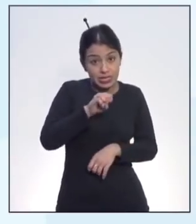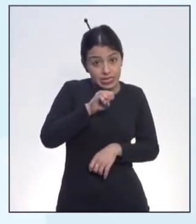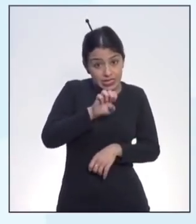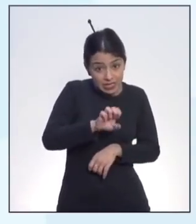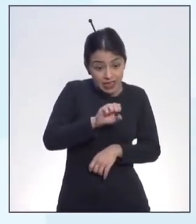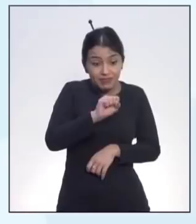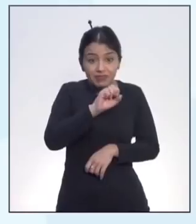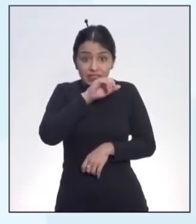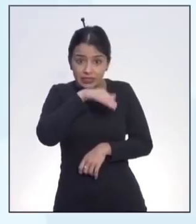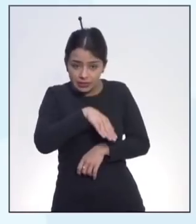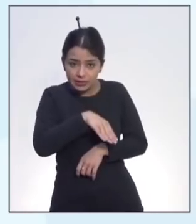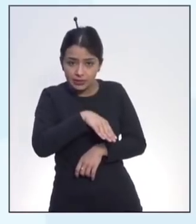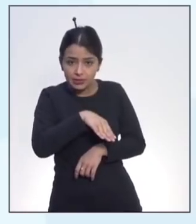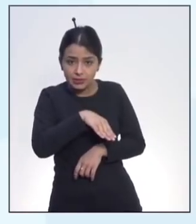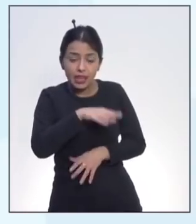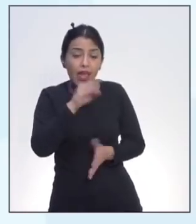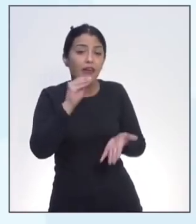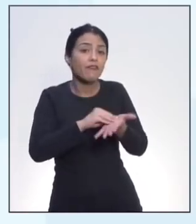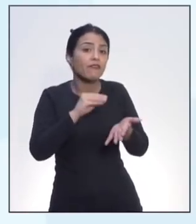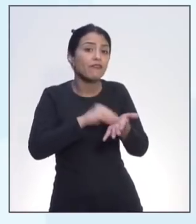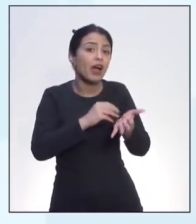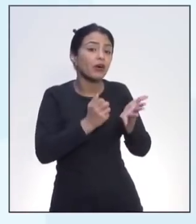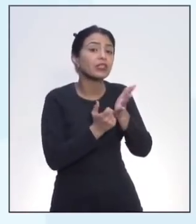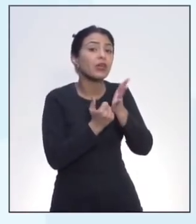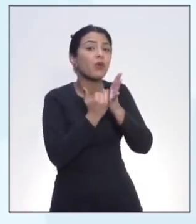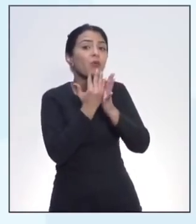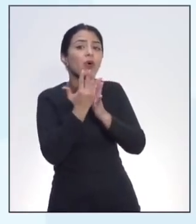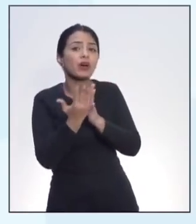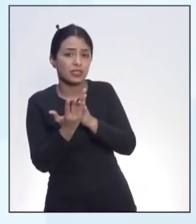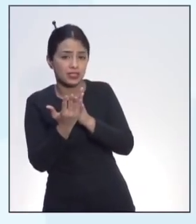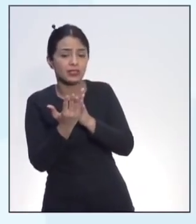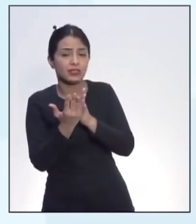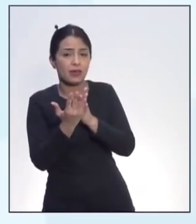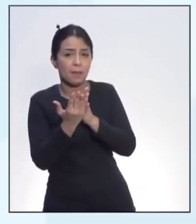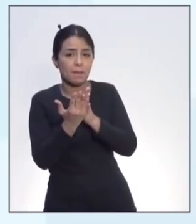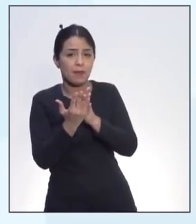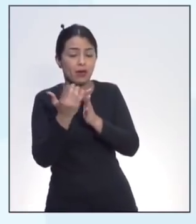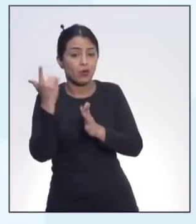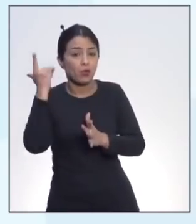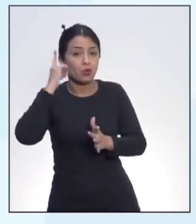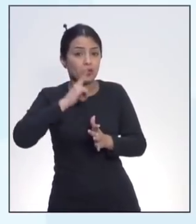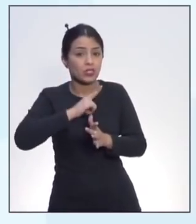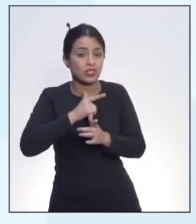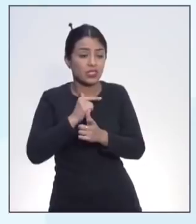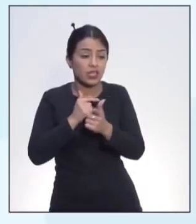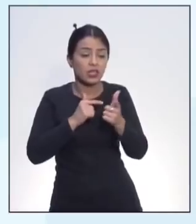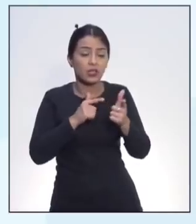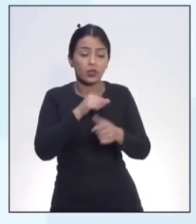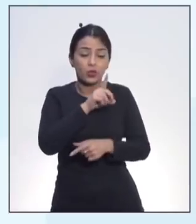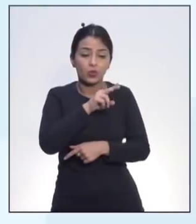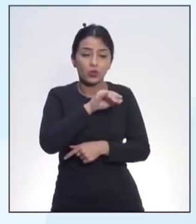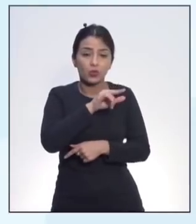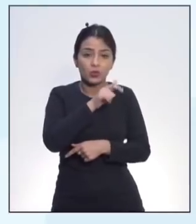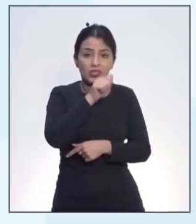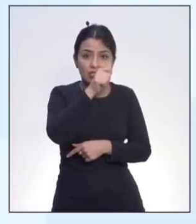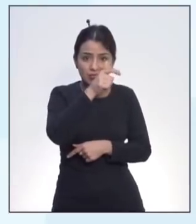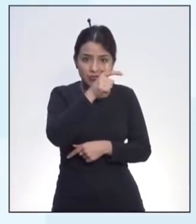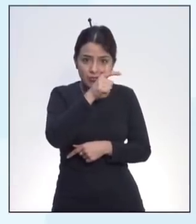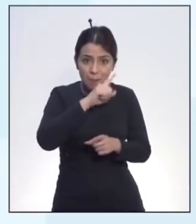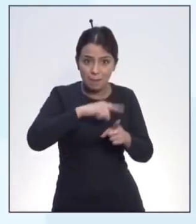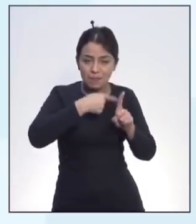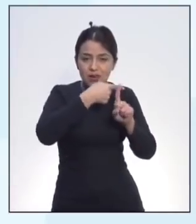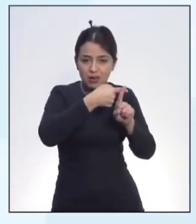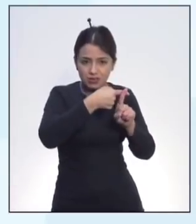destas, quantas faltam para completar uma dúzia? E aí tem duas situações possíveis, porque eu coloquei aqui circulado